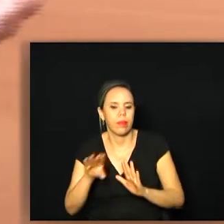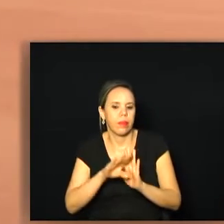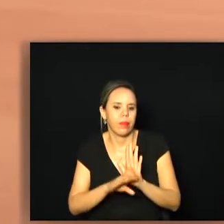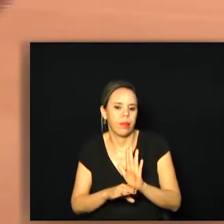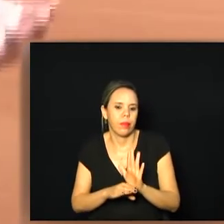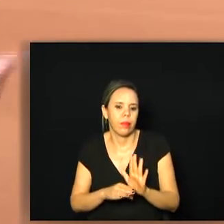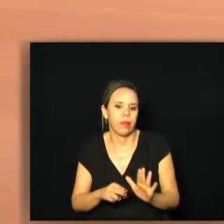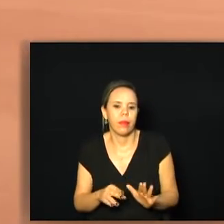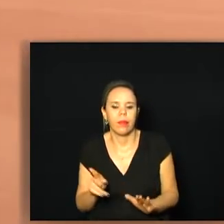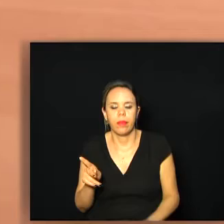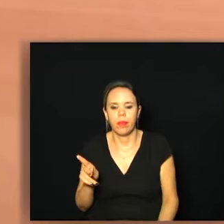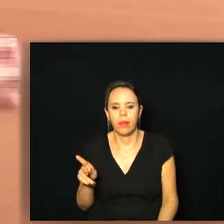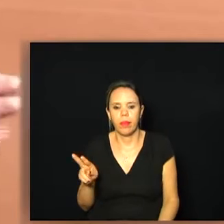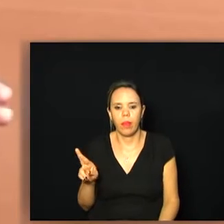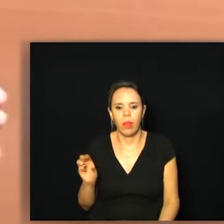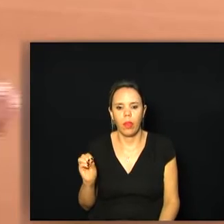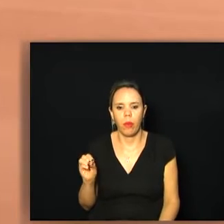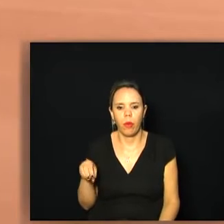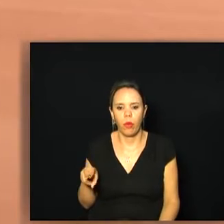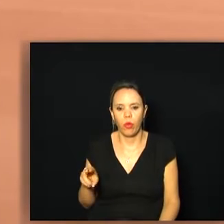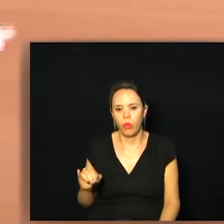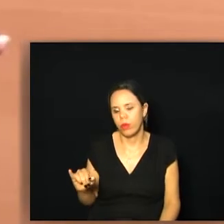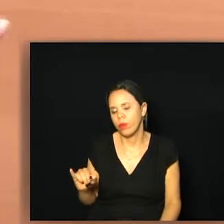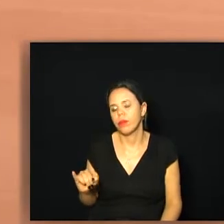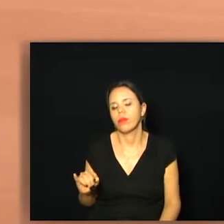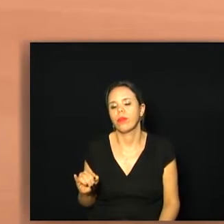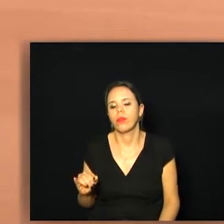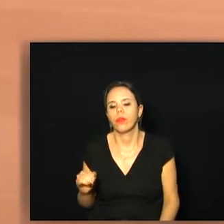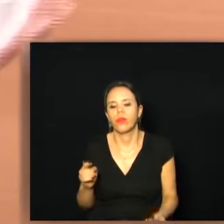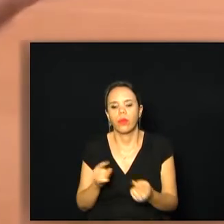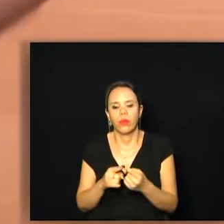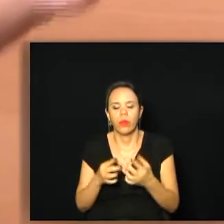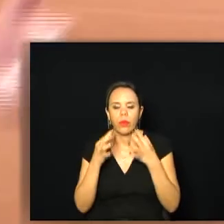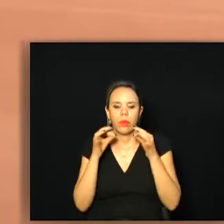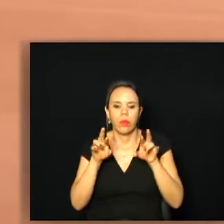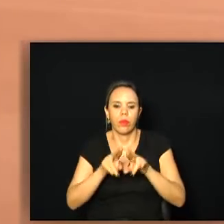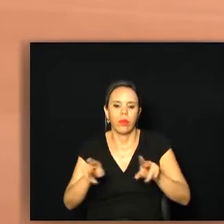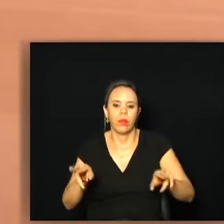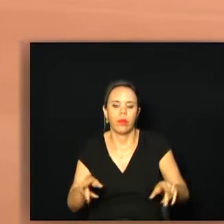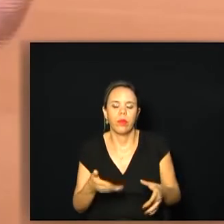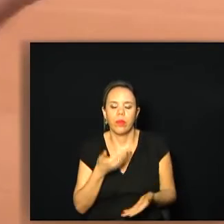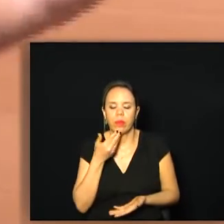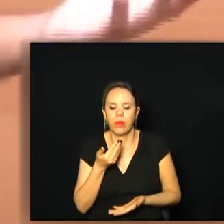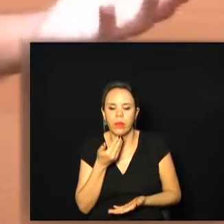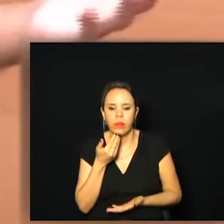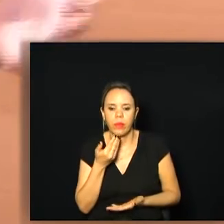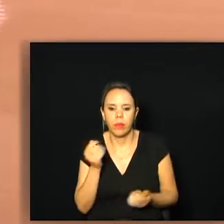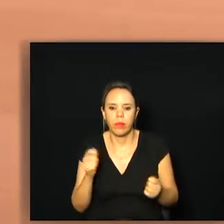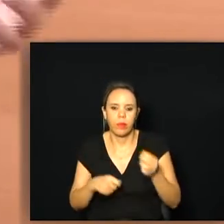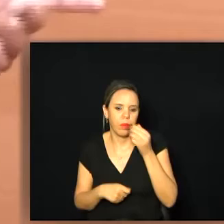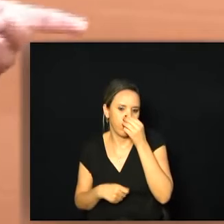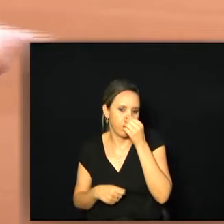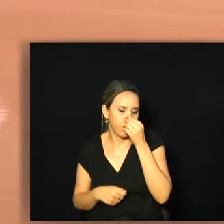como o ProUni, isso trouxe um outro horizonte e facilitou,